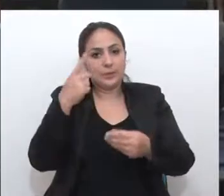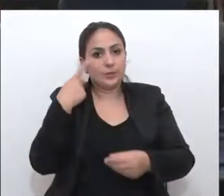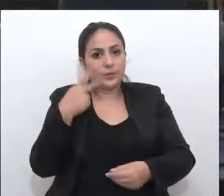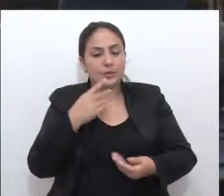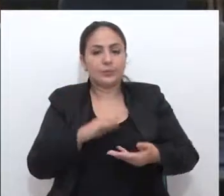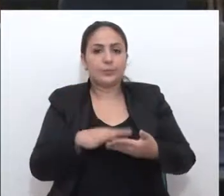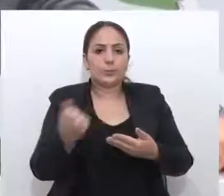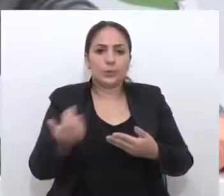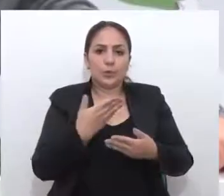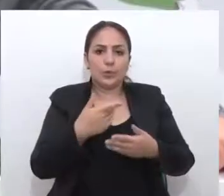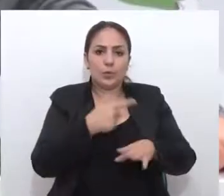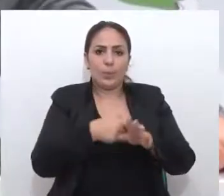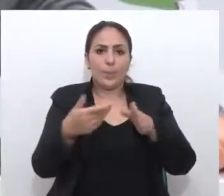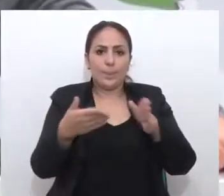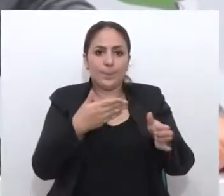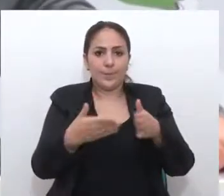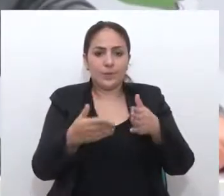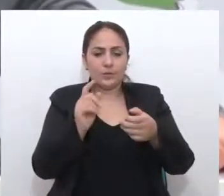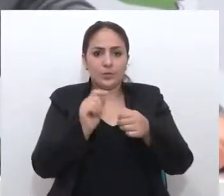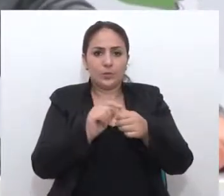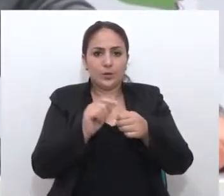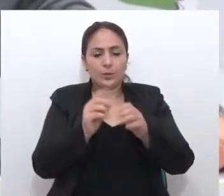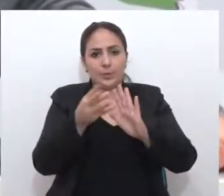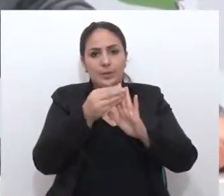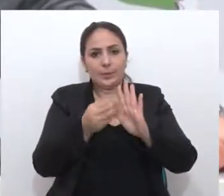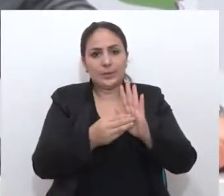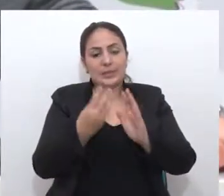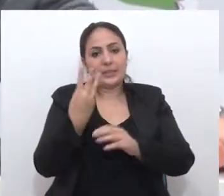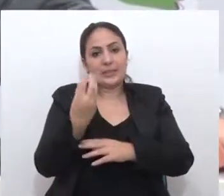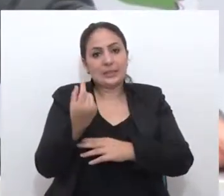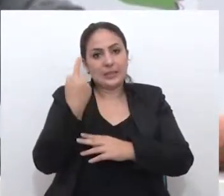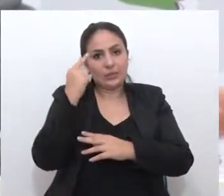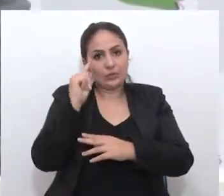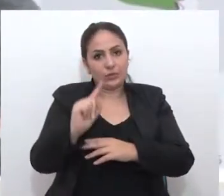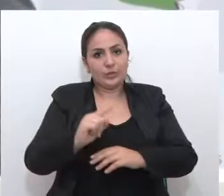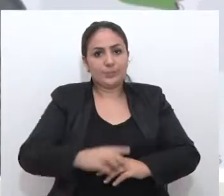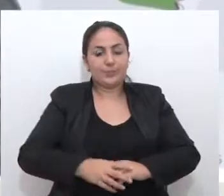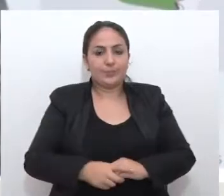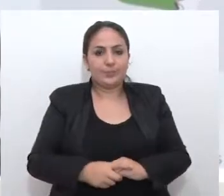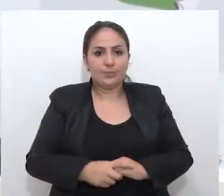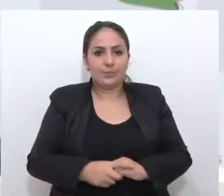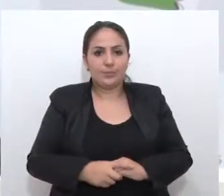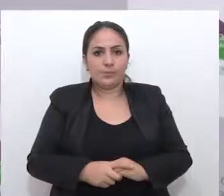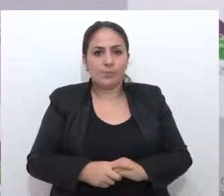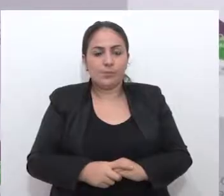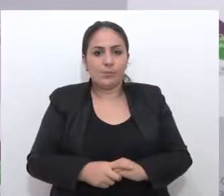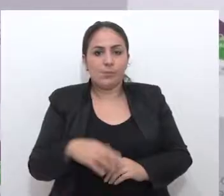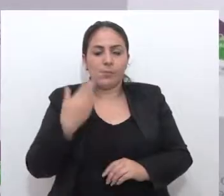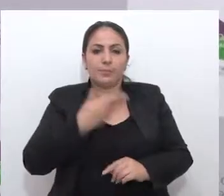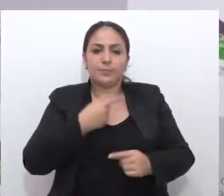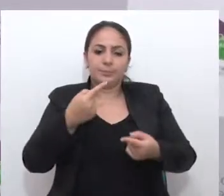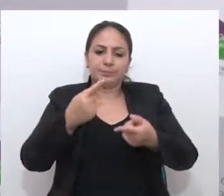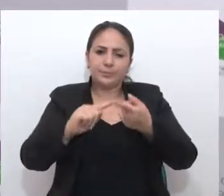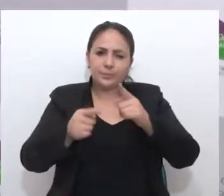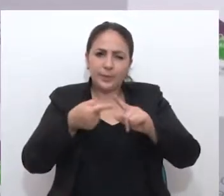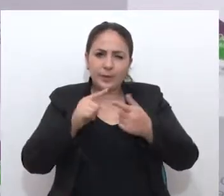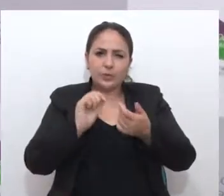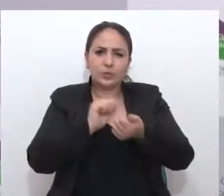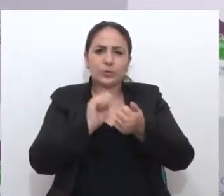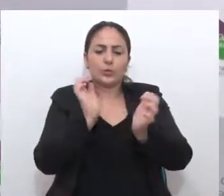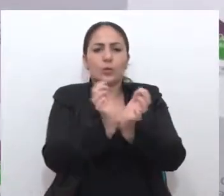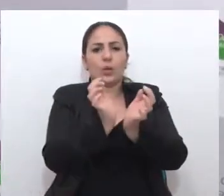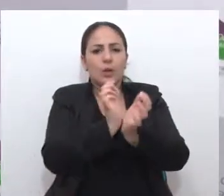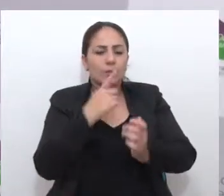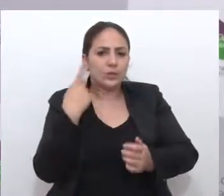pelos vereadores. O novo prazo estabelecido pela emenda é de 30 dias. Nós vamos fazer o debate com os colegas